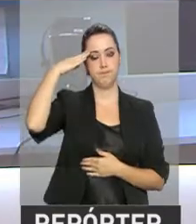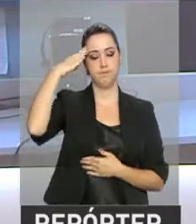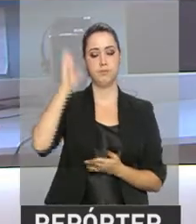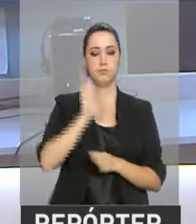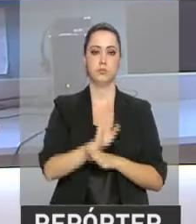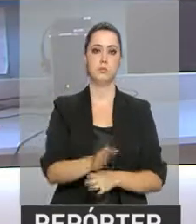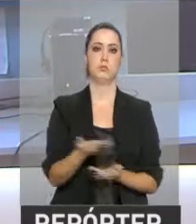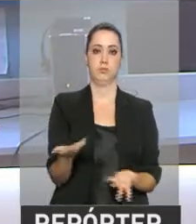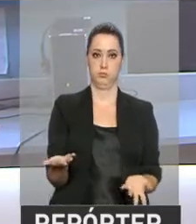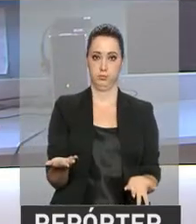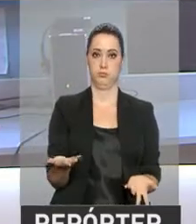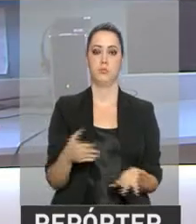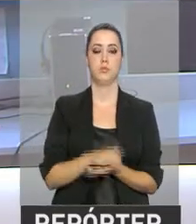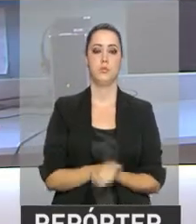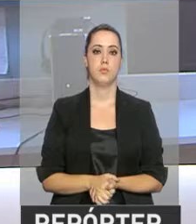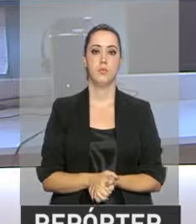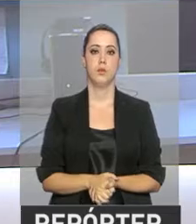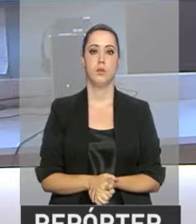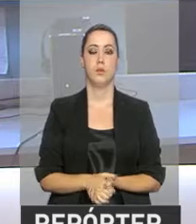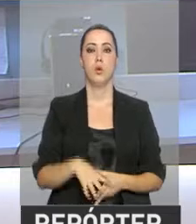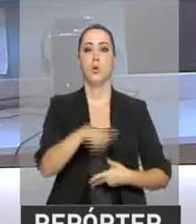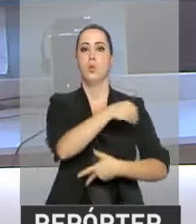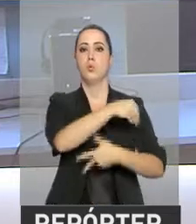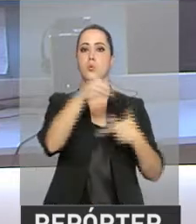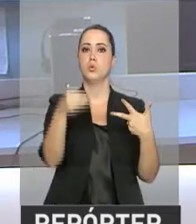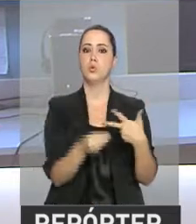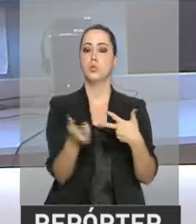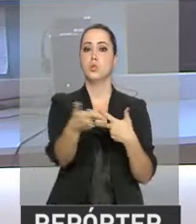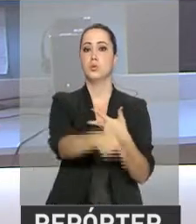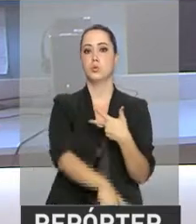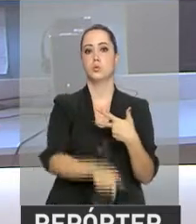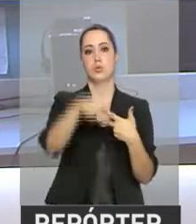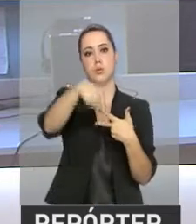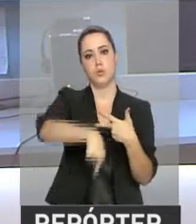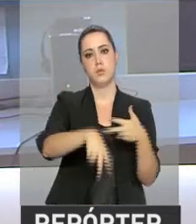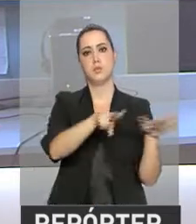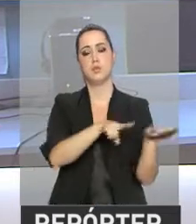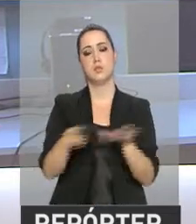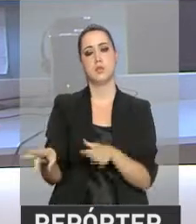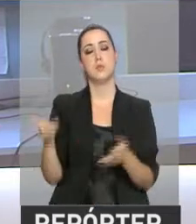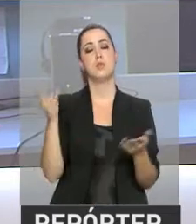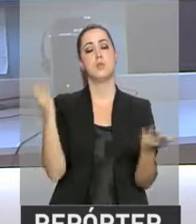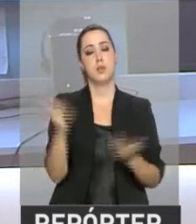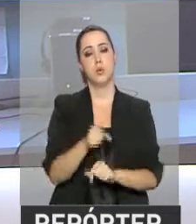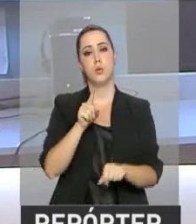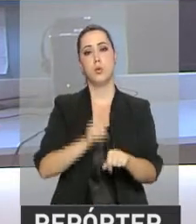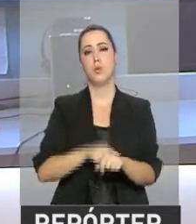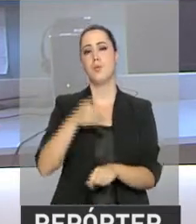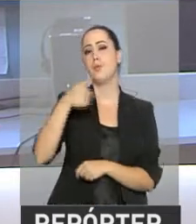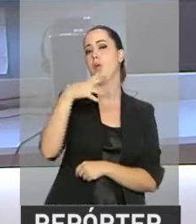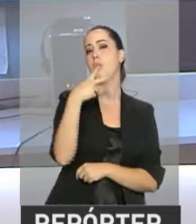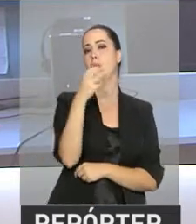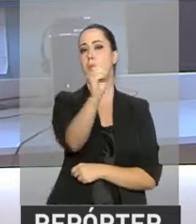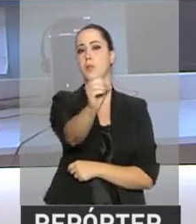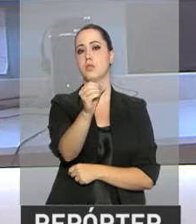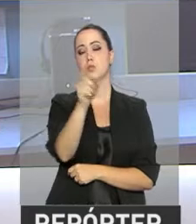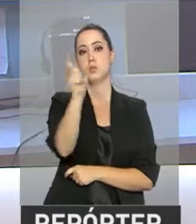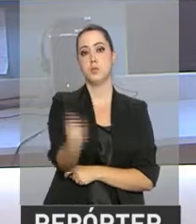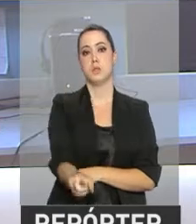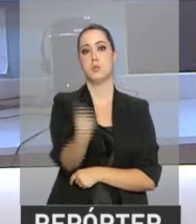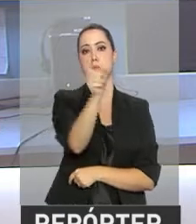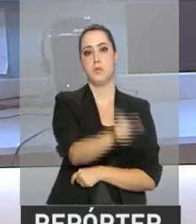eo exame nacional do ensino médio será aplicado novamente nesta semana desta vez para mais de 50 mil pessoas que estão